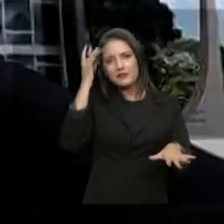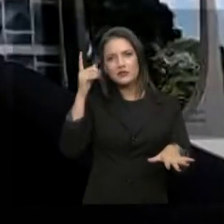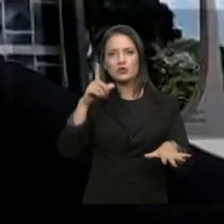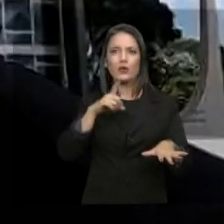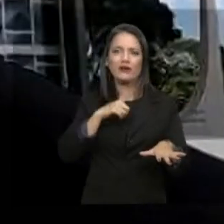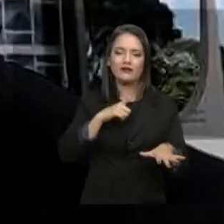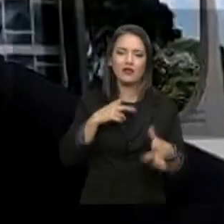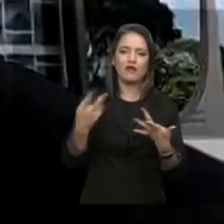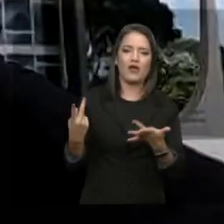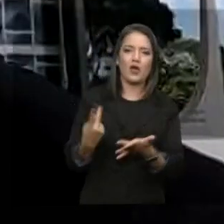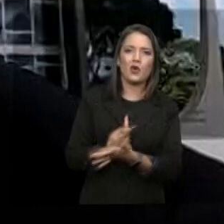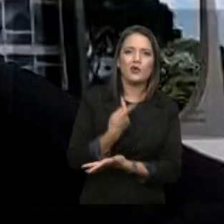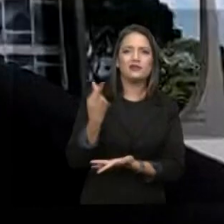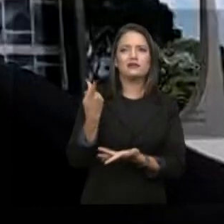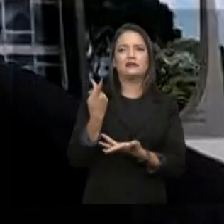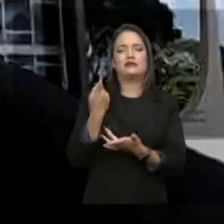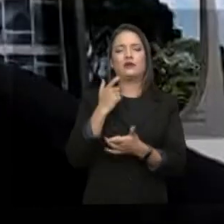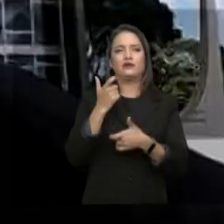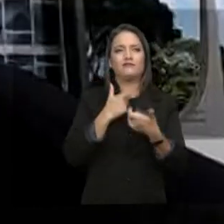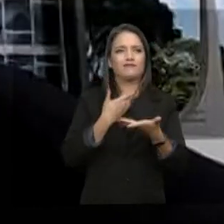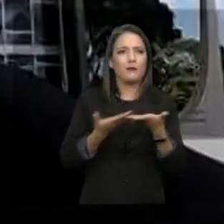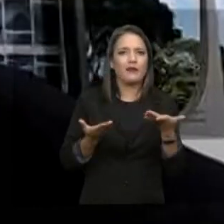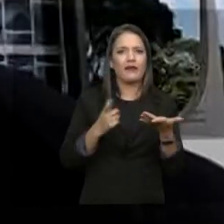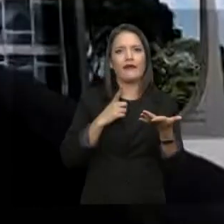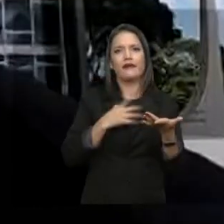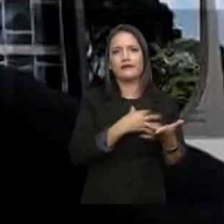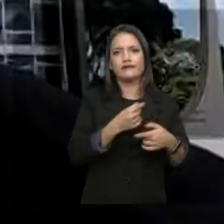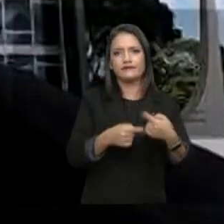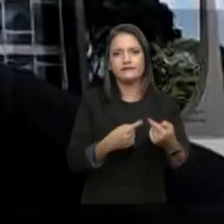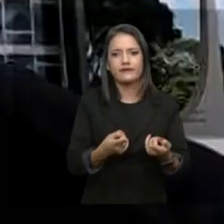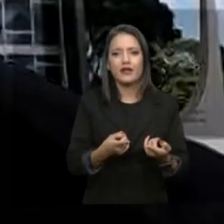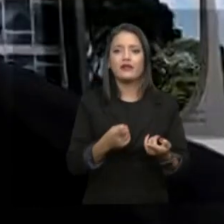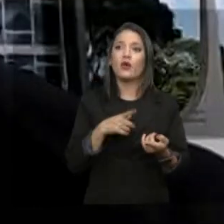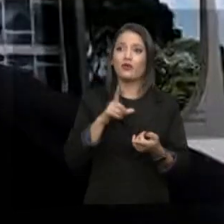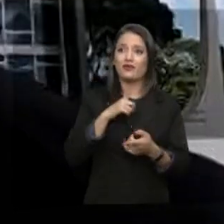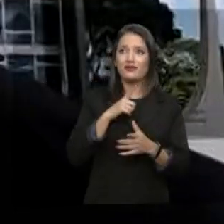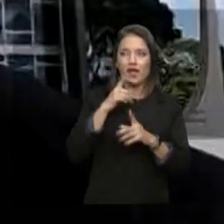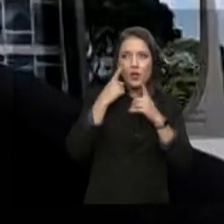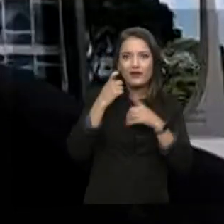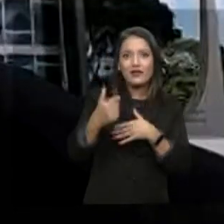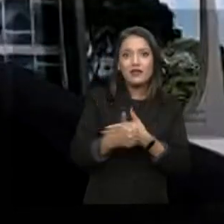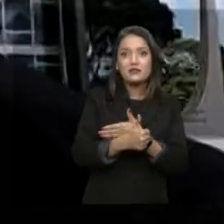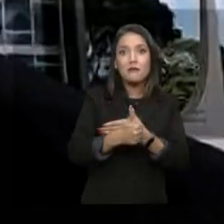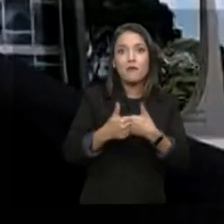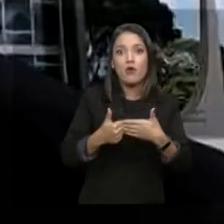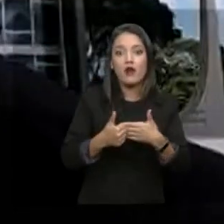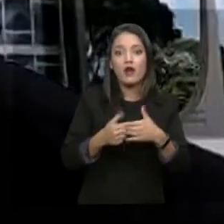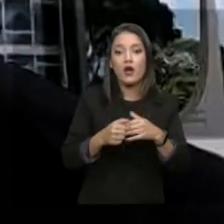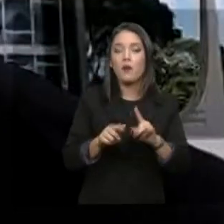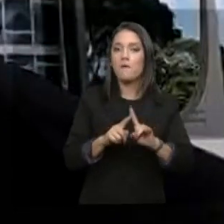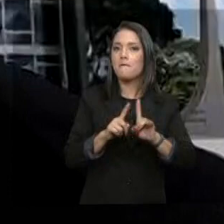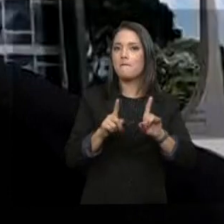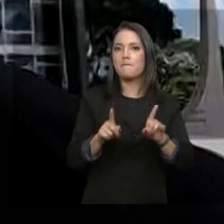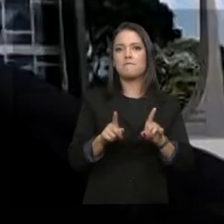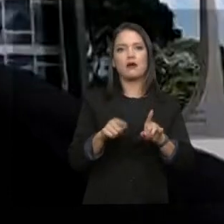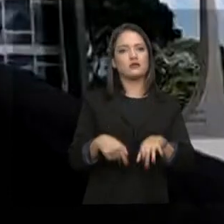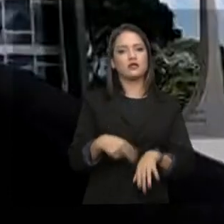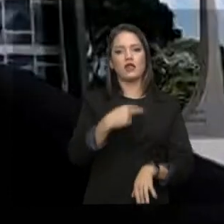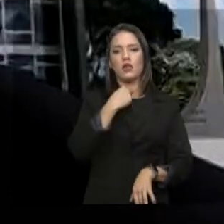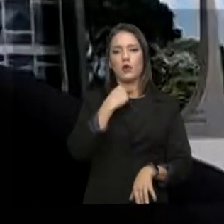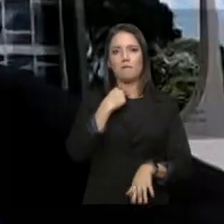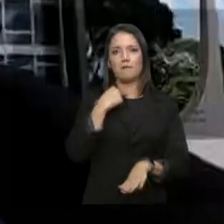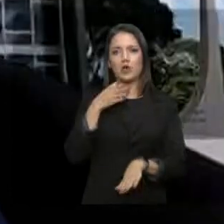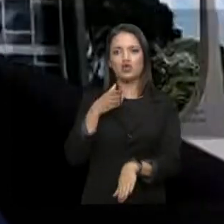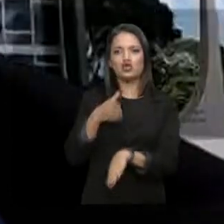descendentes, embora tenham interesse moral relevante na solução do processo de extradição, não tem legitimidade para